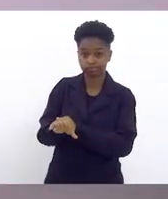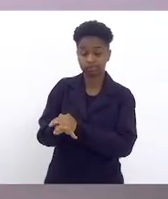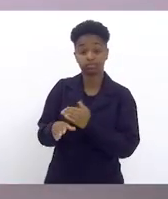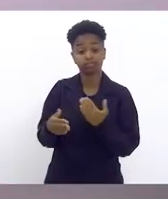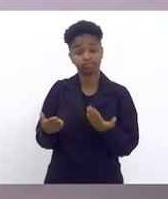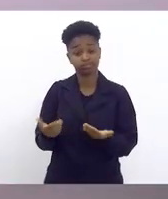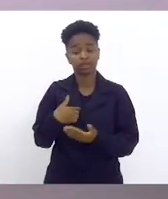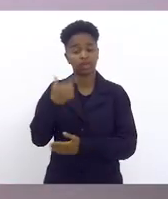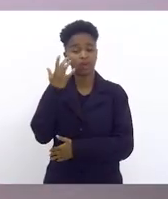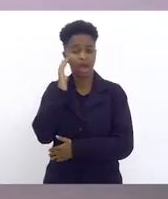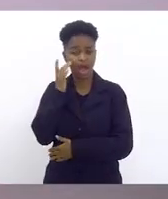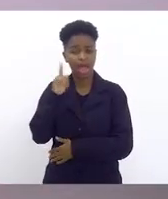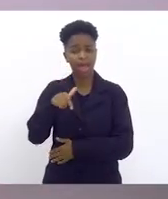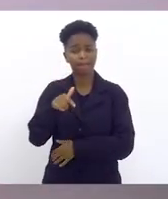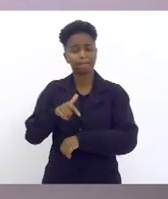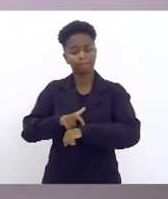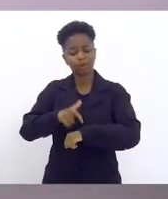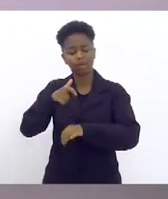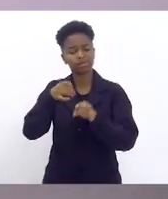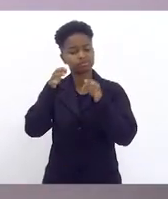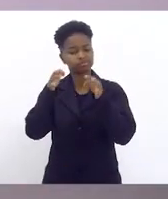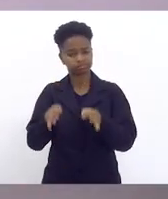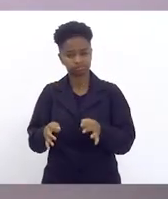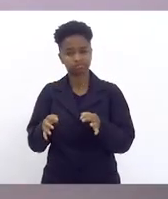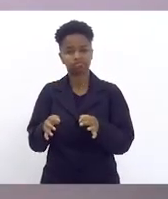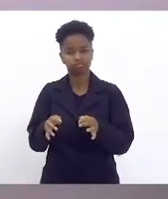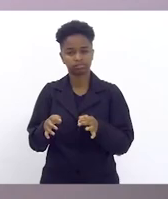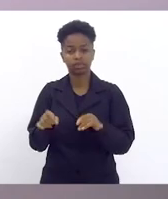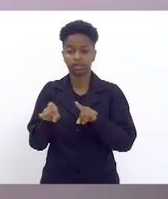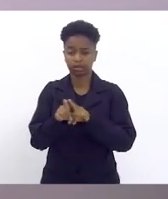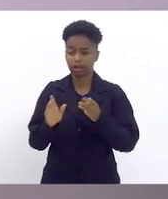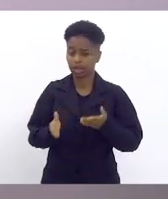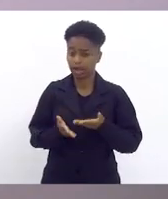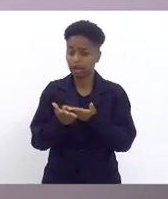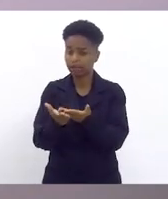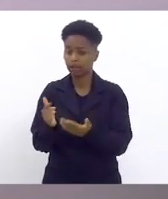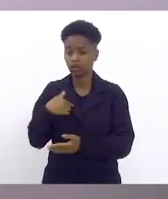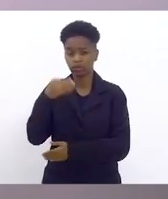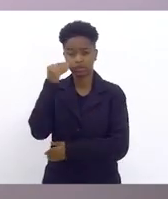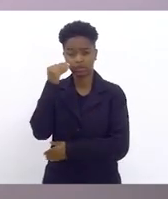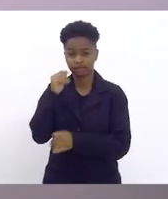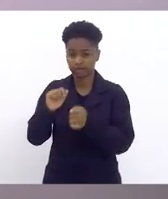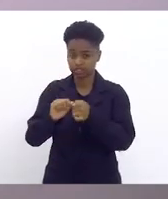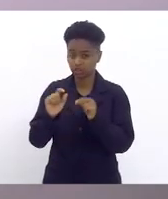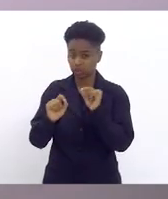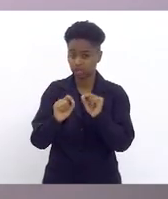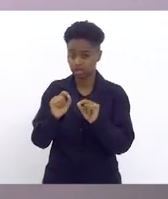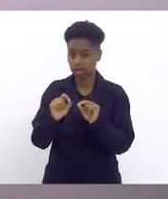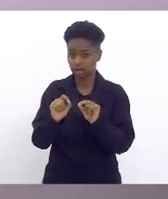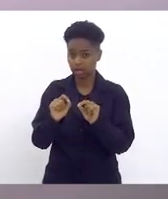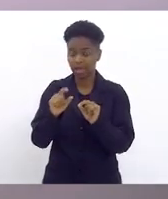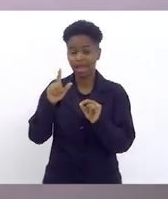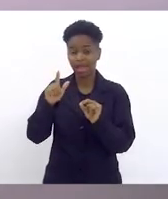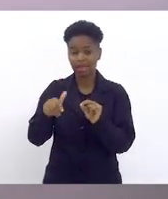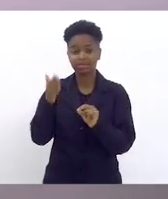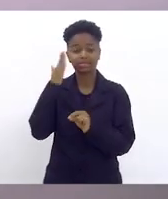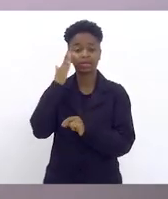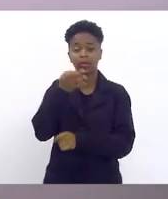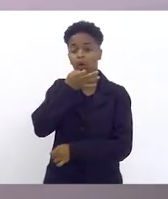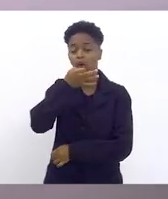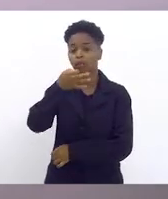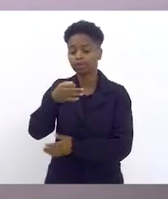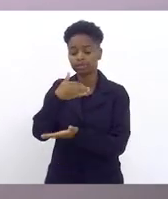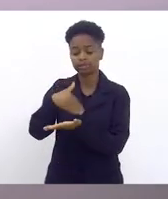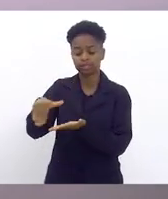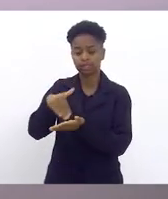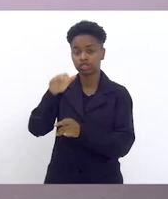acho que o momento ideal e é esse encaminhamento que eu gostaria de fazer era ouvir a Secretaria Estadual